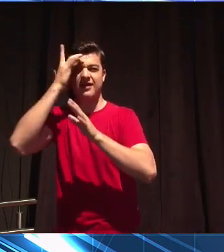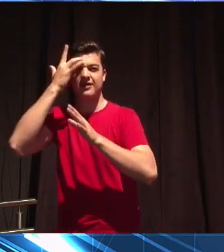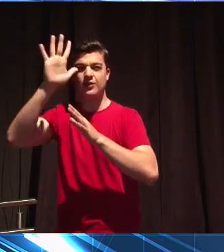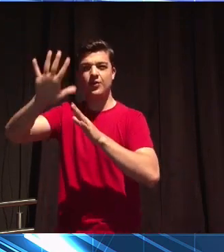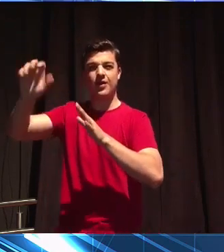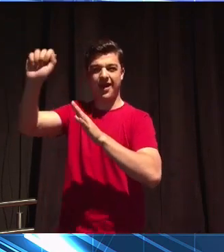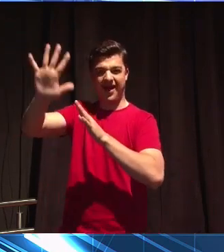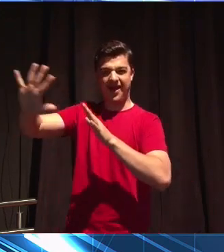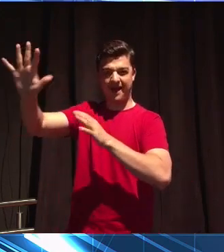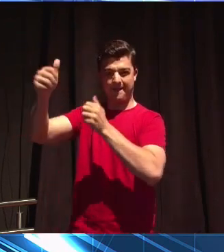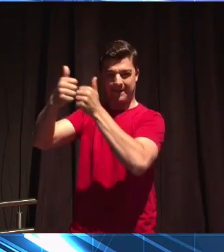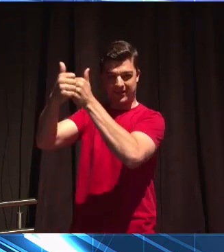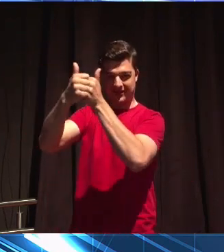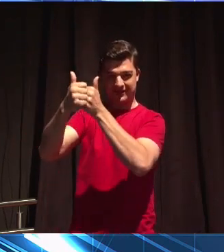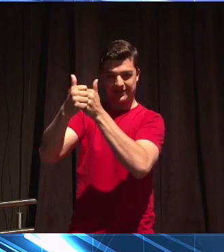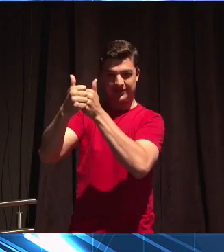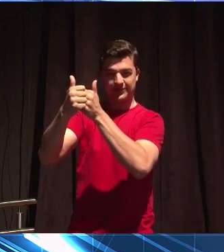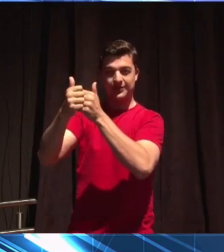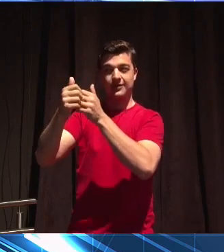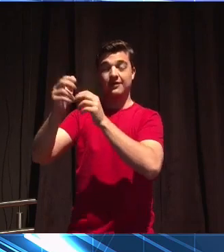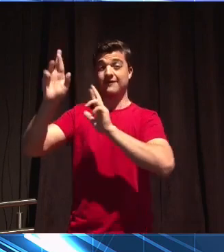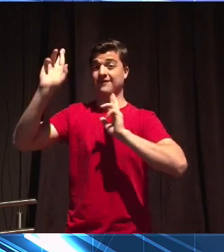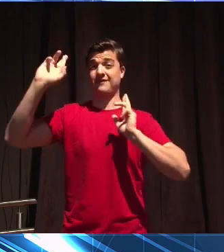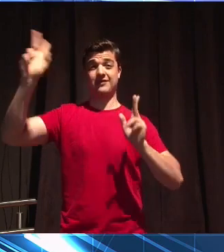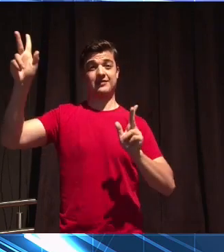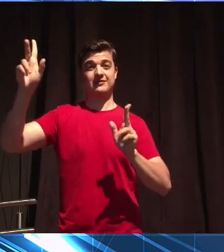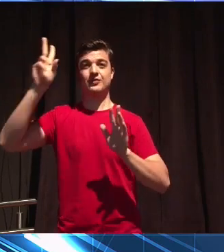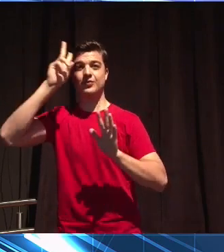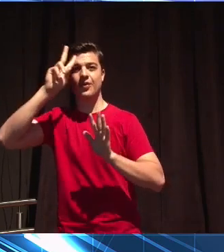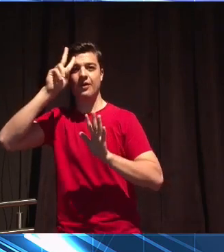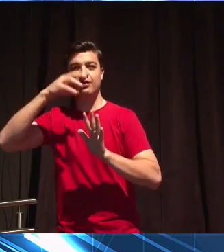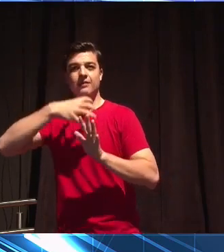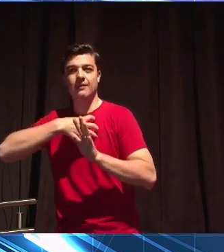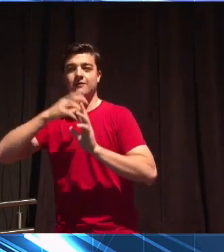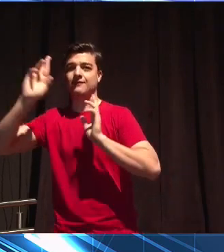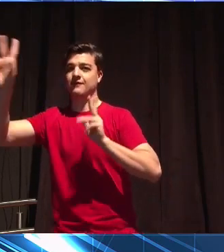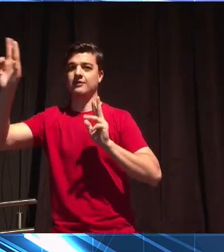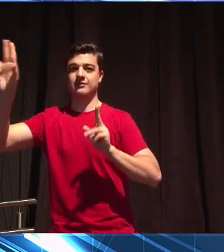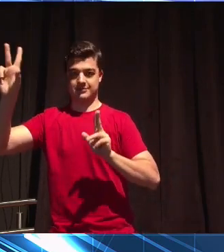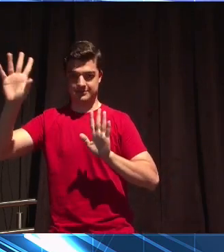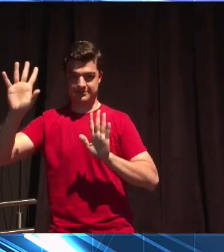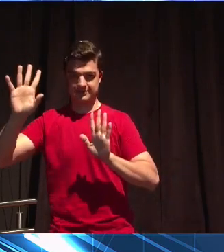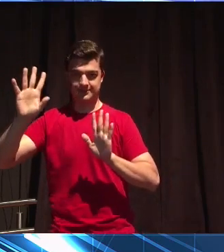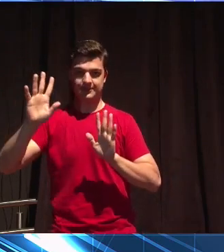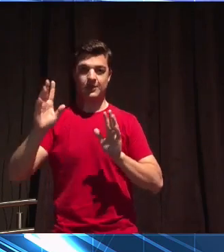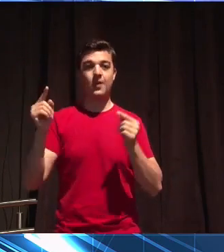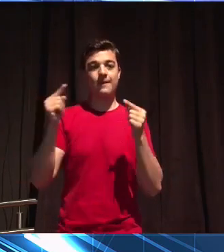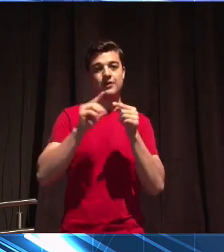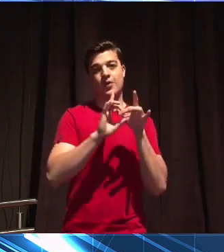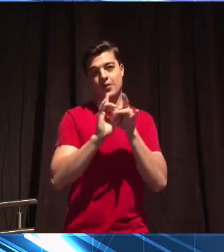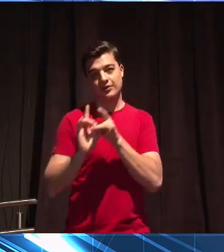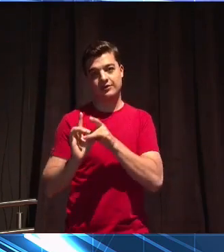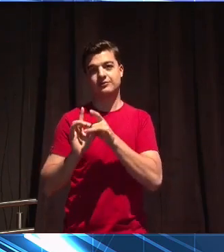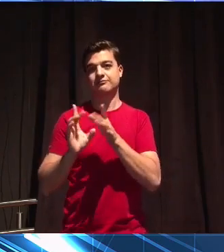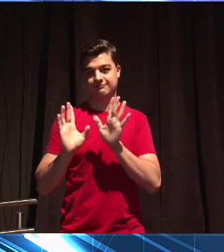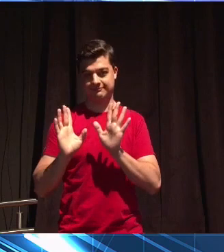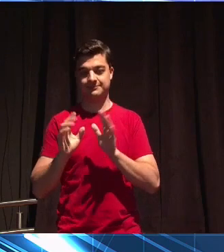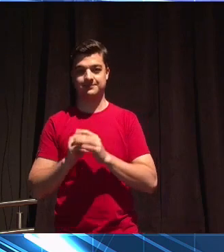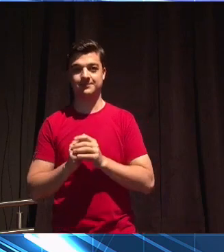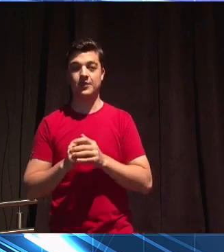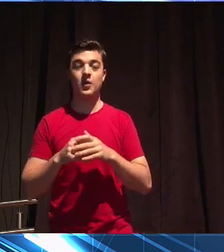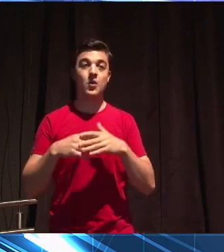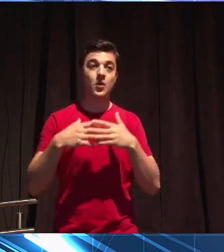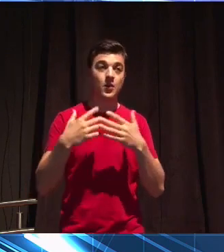ali do que a gente está pensando. E depende da segurança em muitas circunstâncias. Incidente clássico de segurança e privacidade.